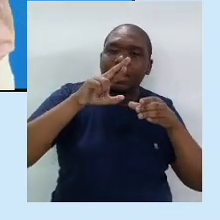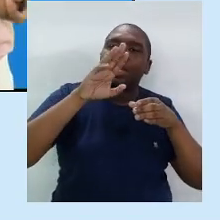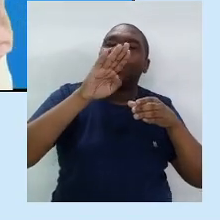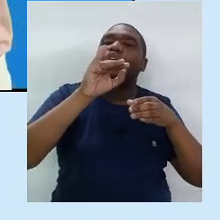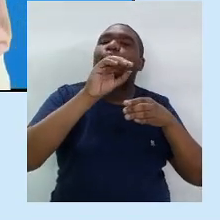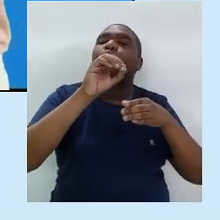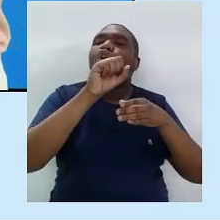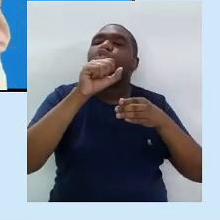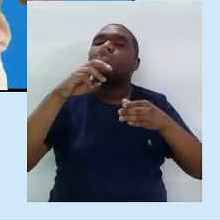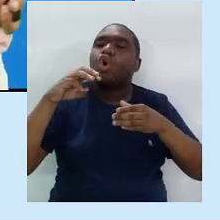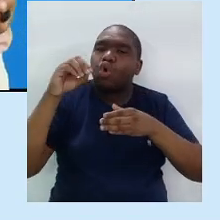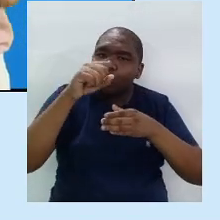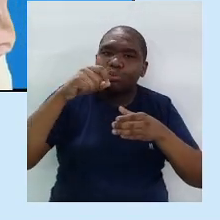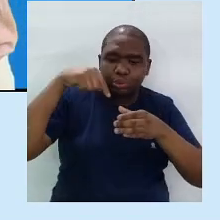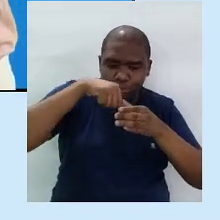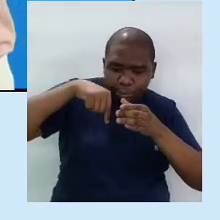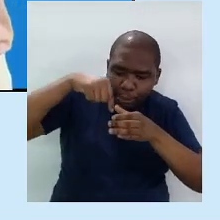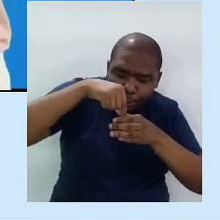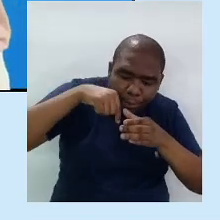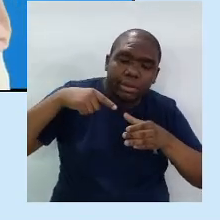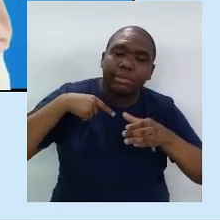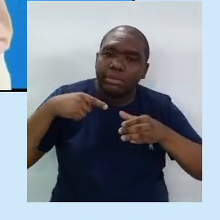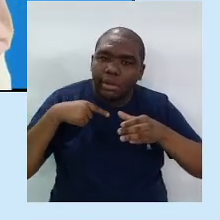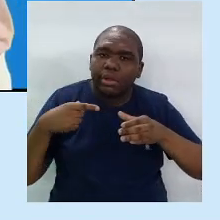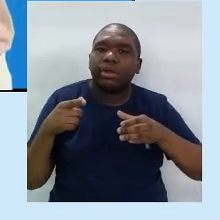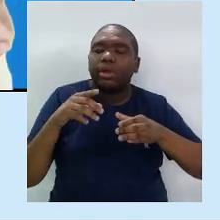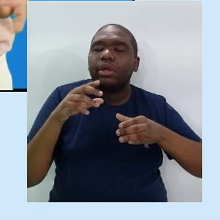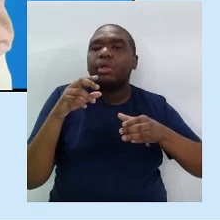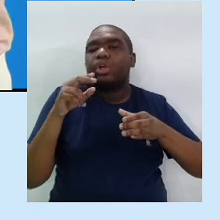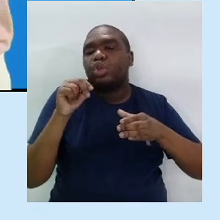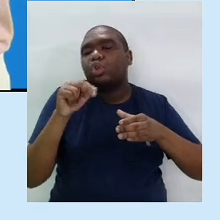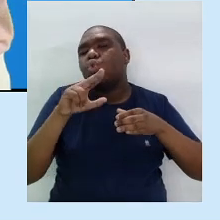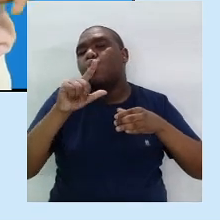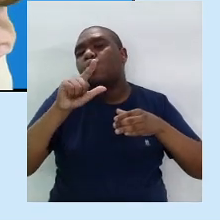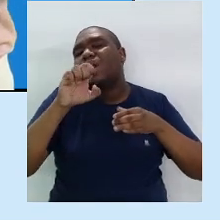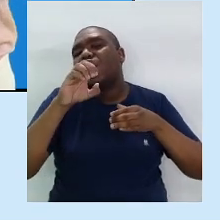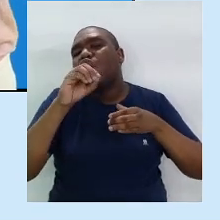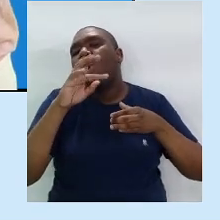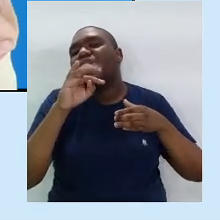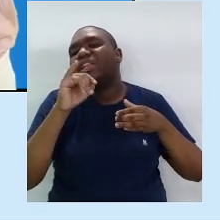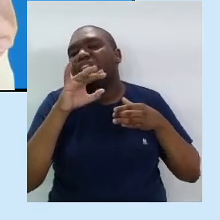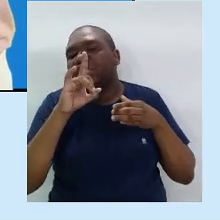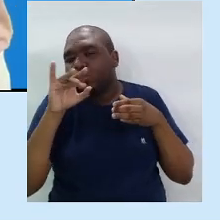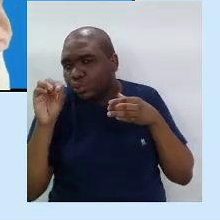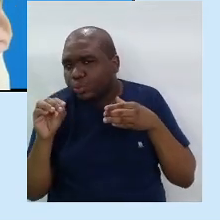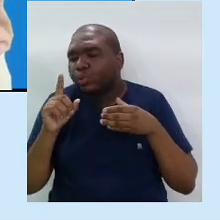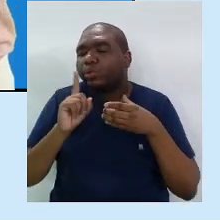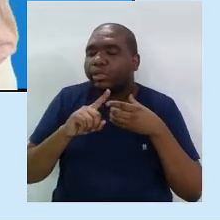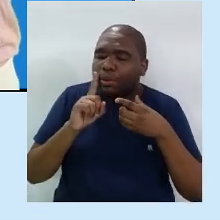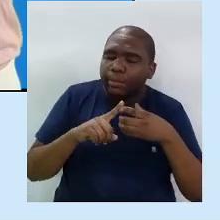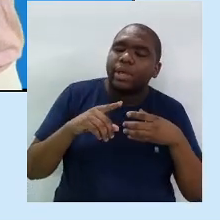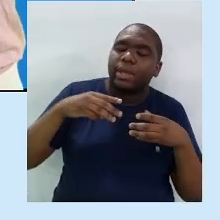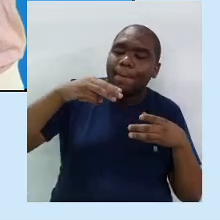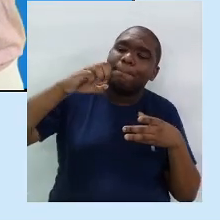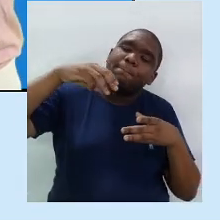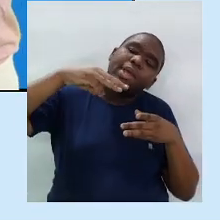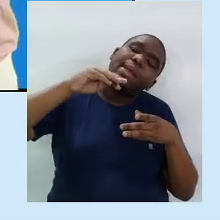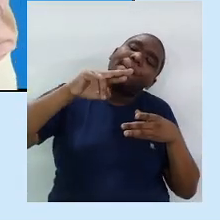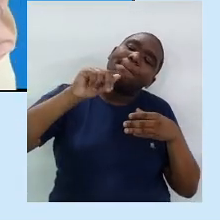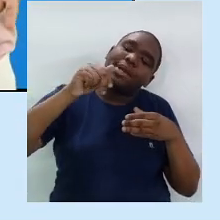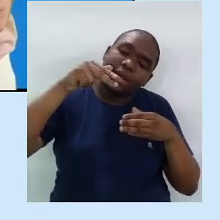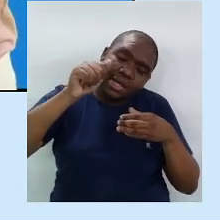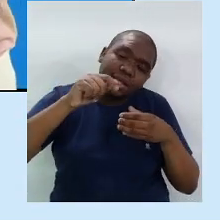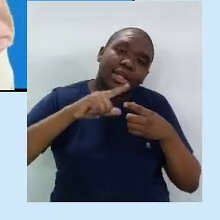a cápsula, a parede celular, o nucleotídeo, que é o DNA, a membrana plasmática e